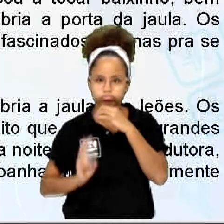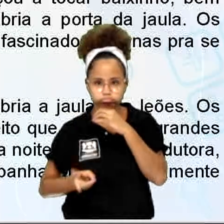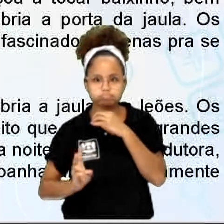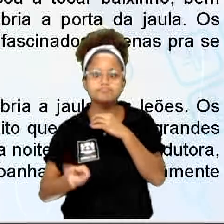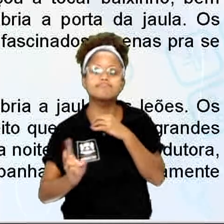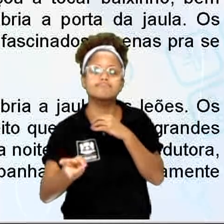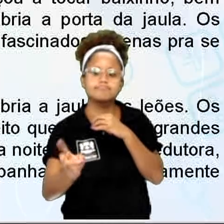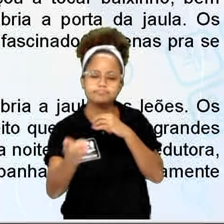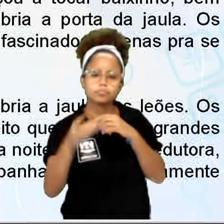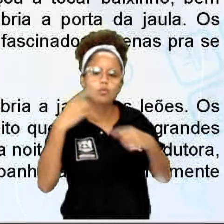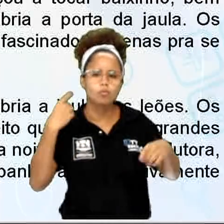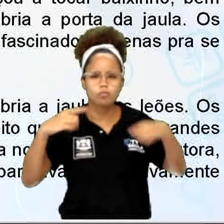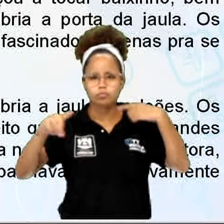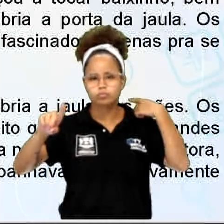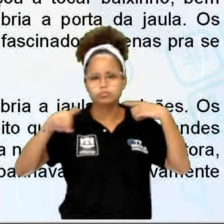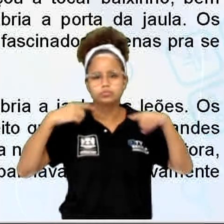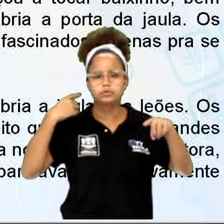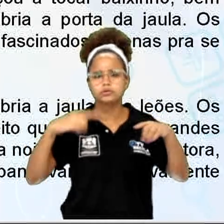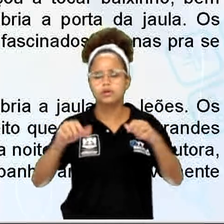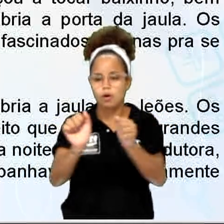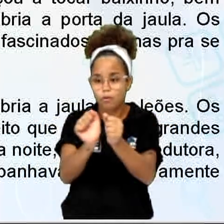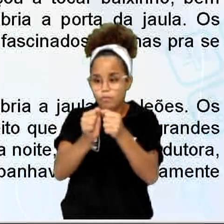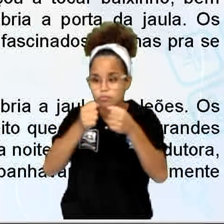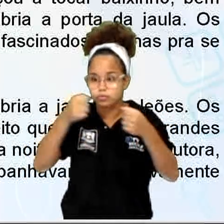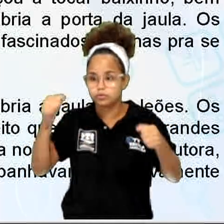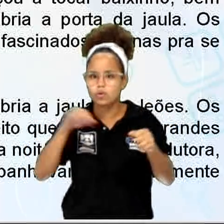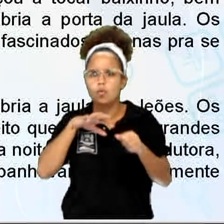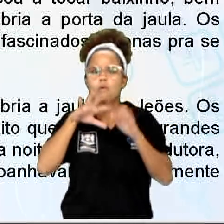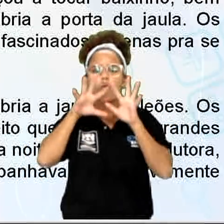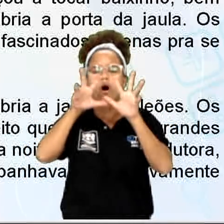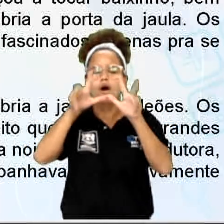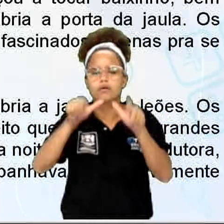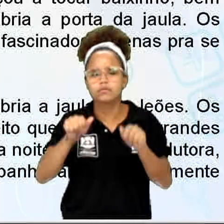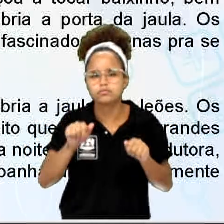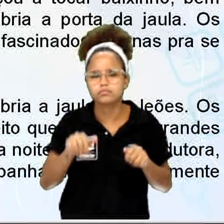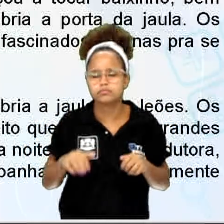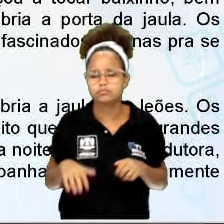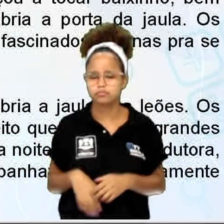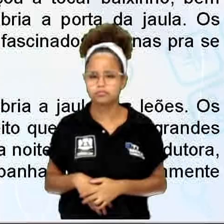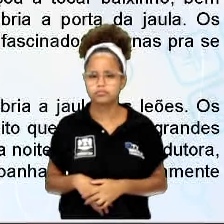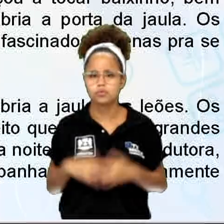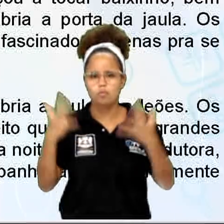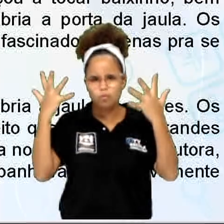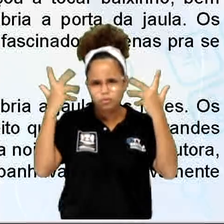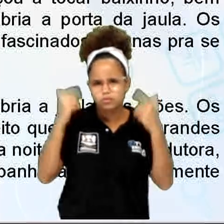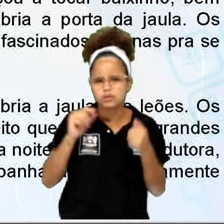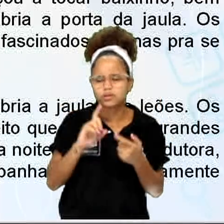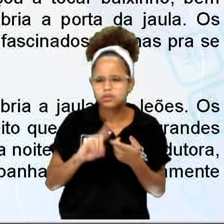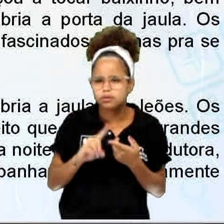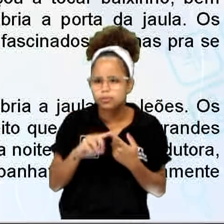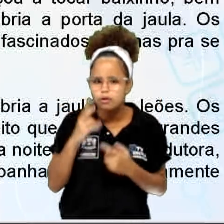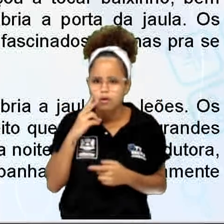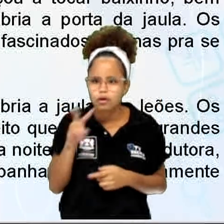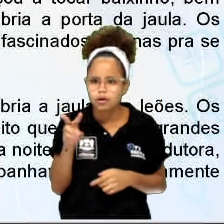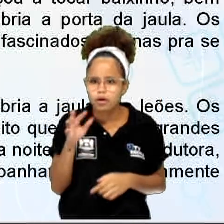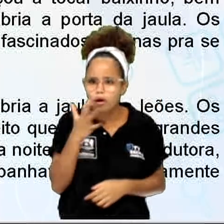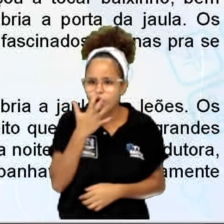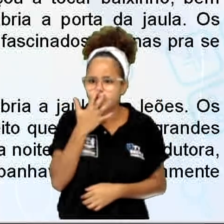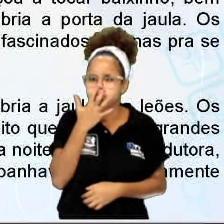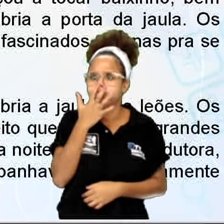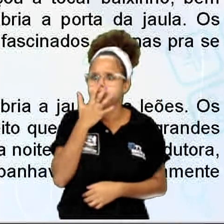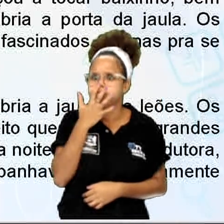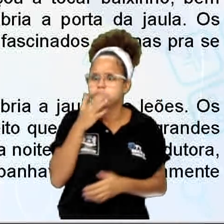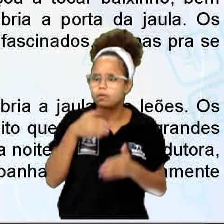fantasia musical, enquanto abria a jaula dos leões. Os leões, também hipnotizados, foram